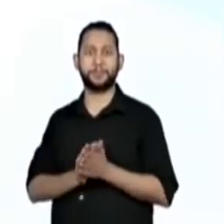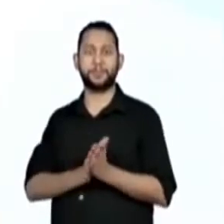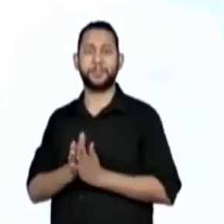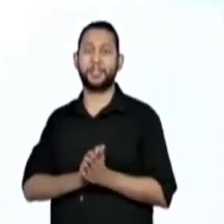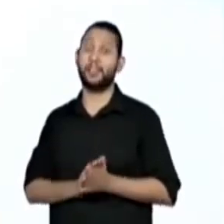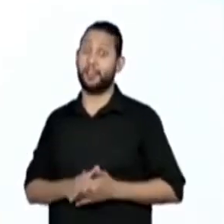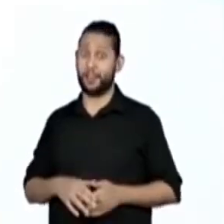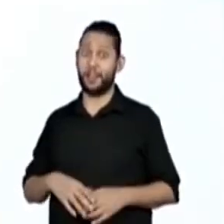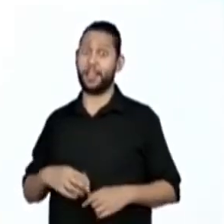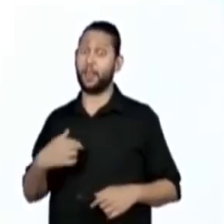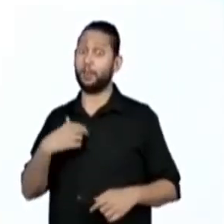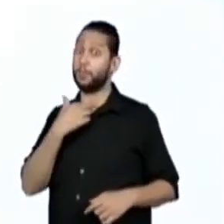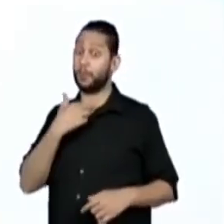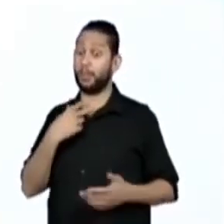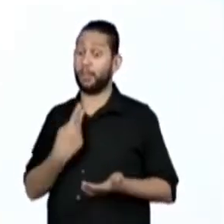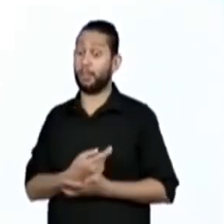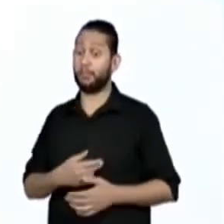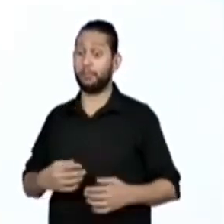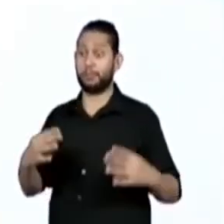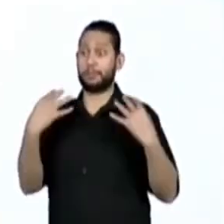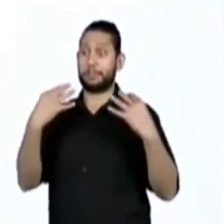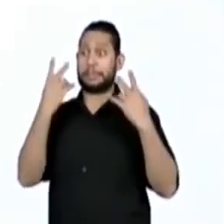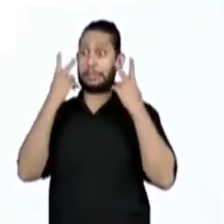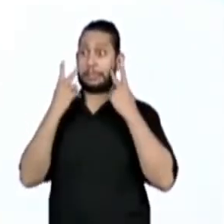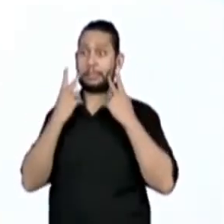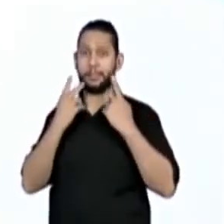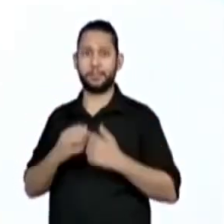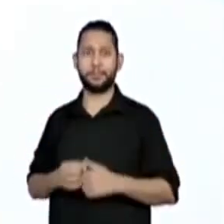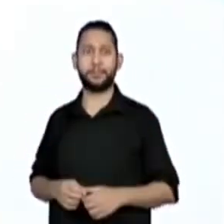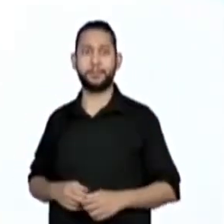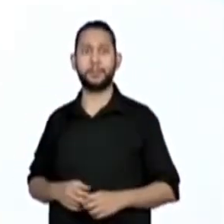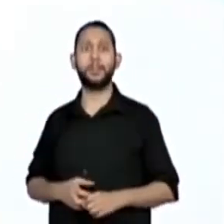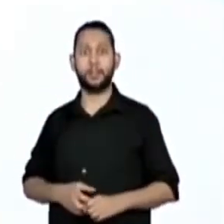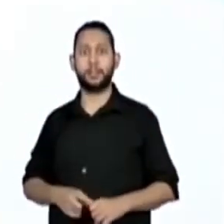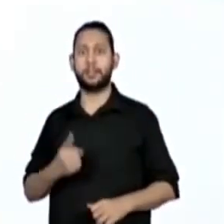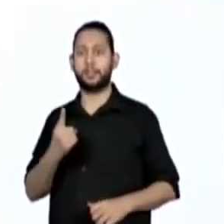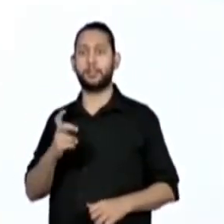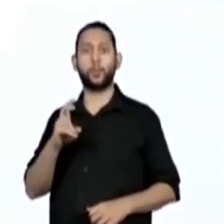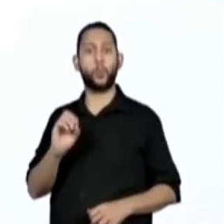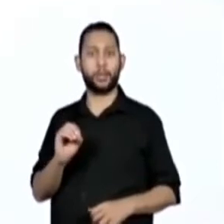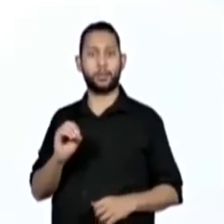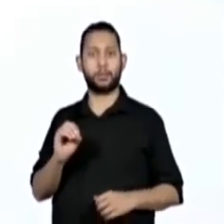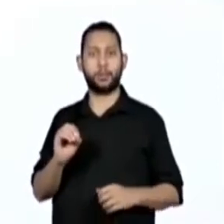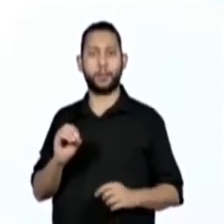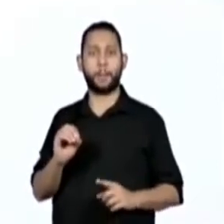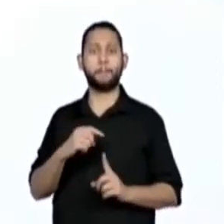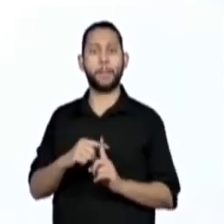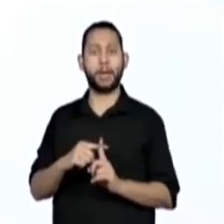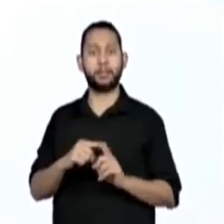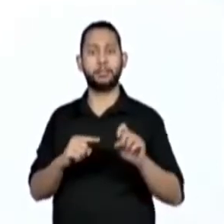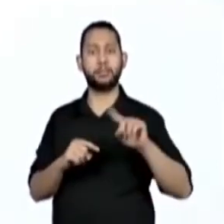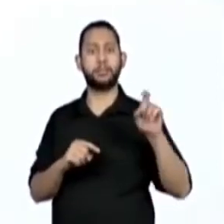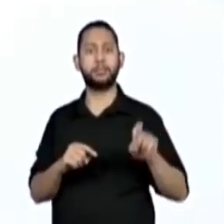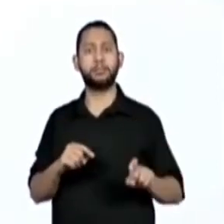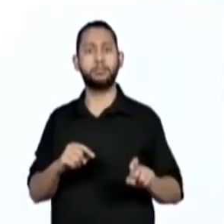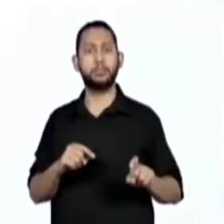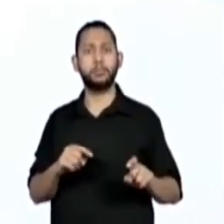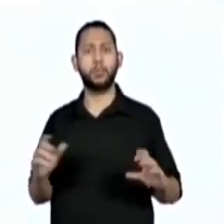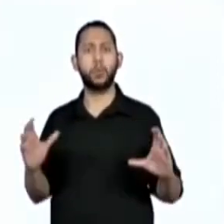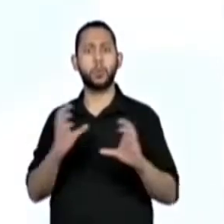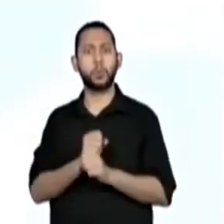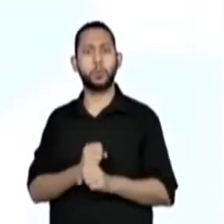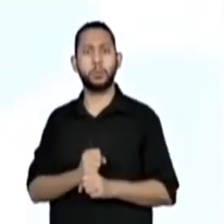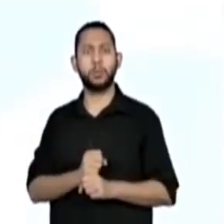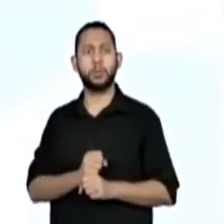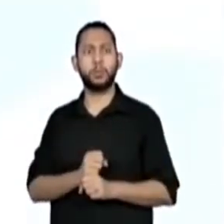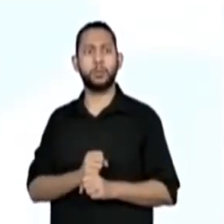rede nacional não tem uma boa para que o ajudando lá brigada alguém torcer galera Albergaria um abraço pra